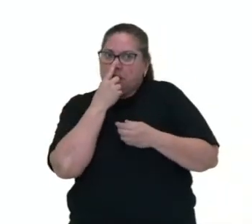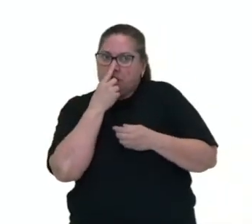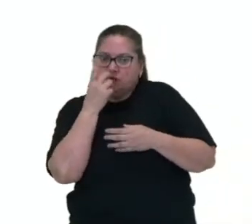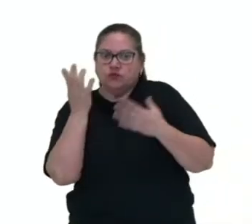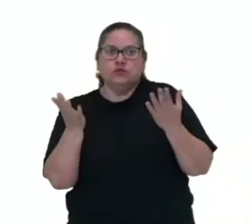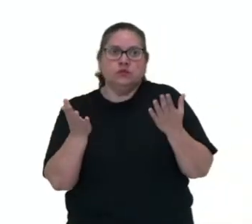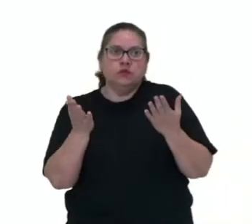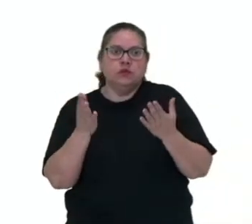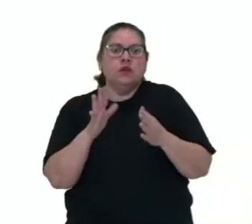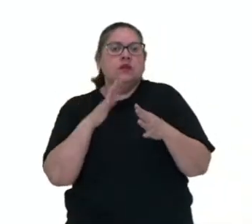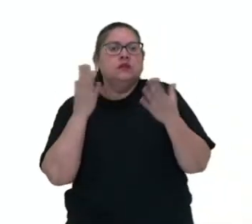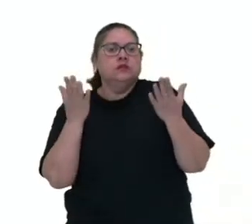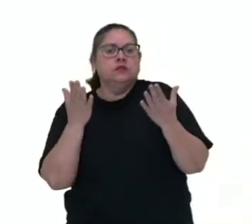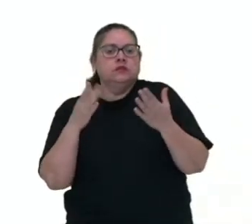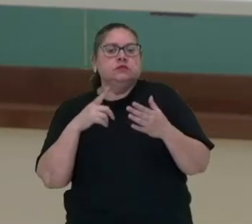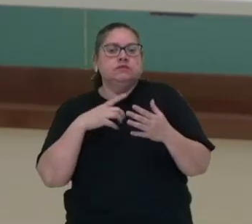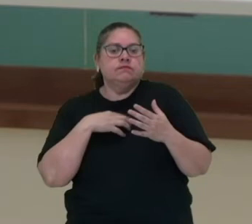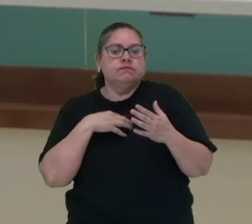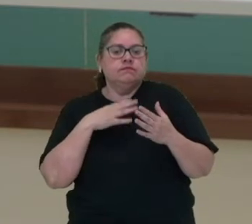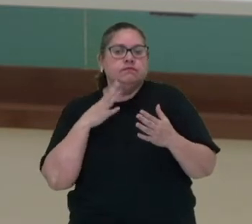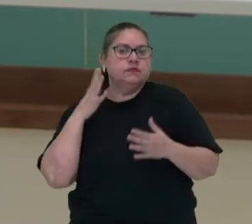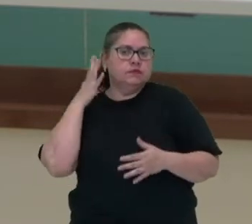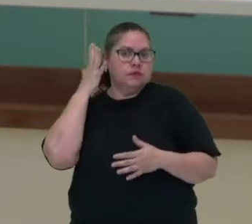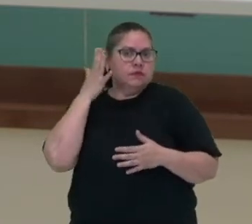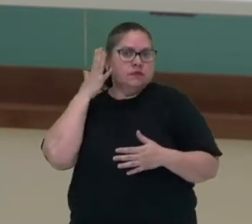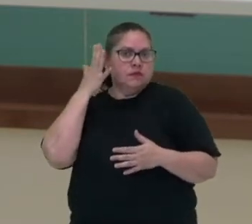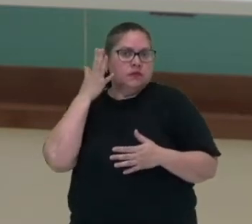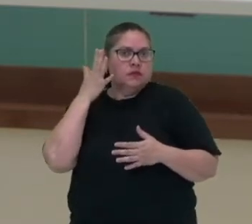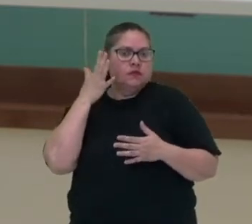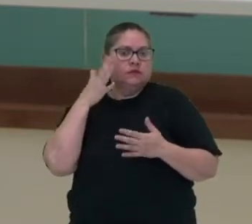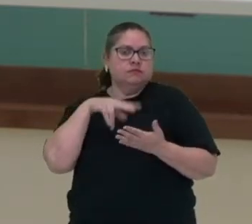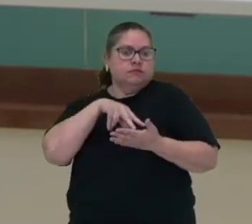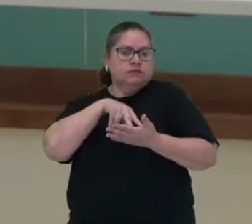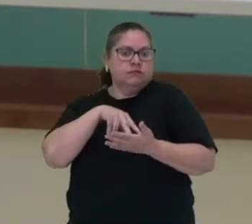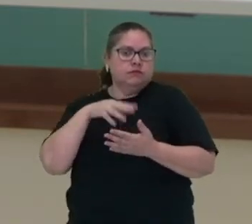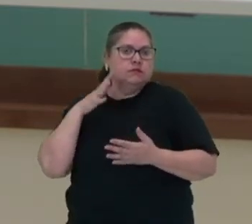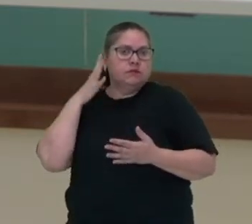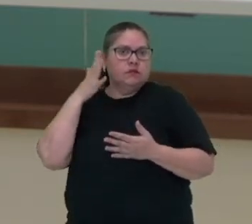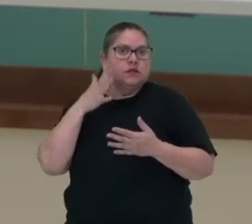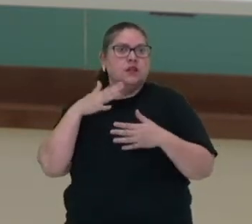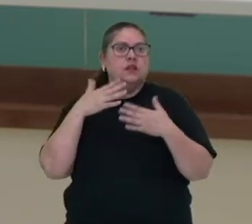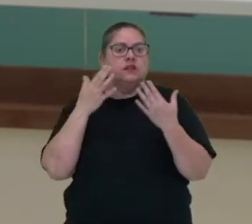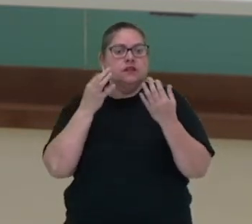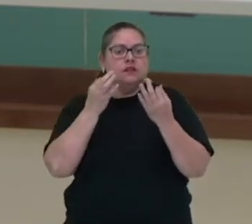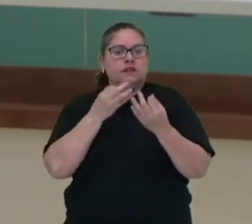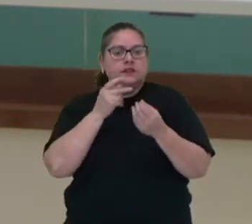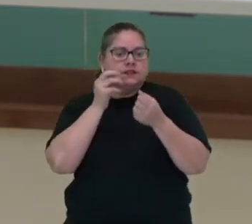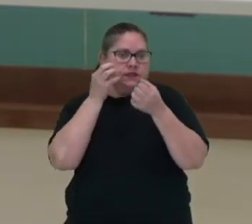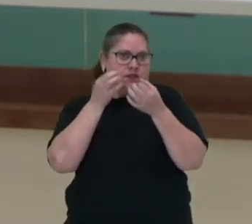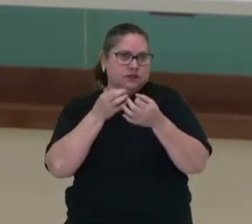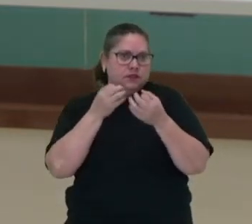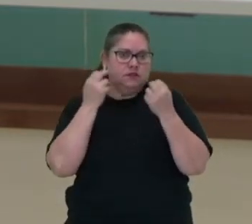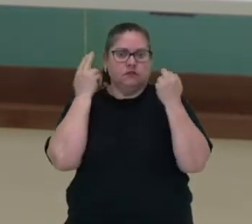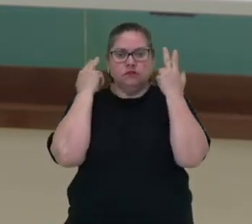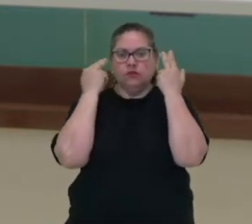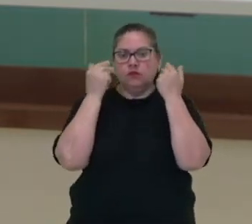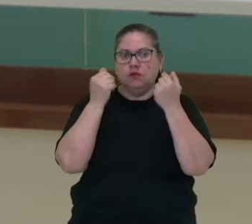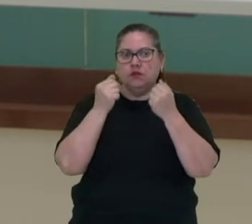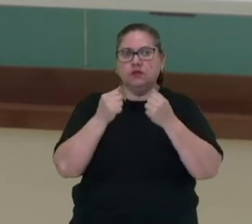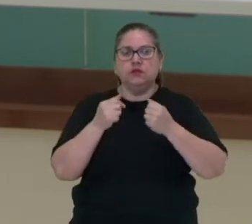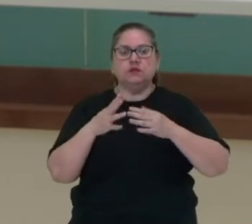da mesma forma quando estiver em ambientes, em situações formais, certo? Então, gesticular